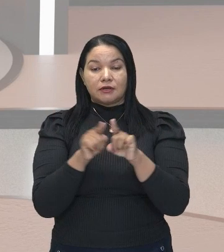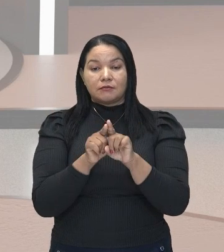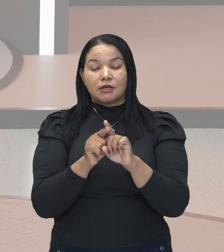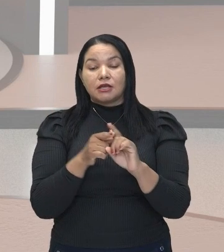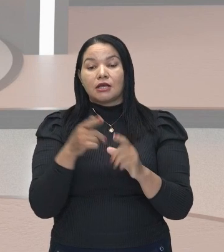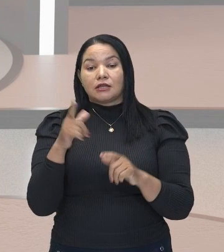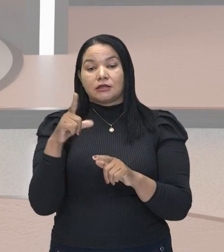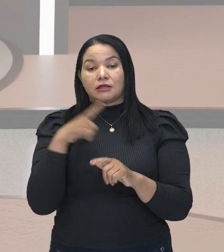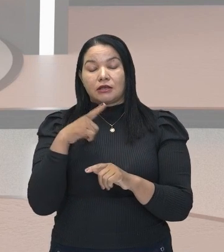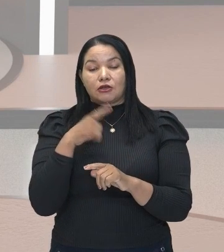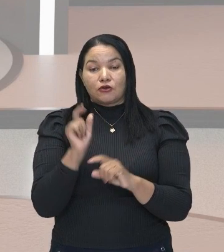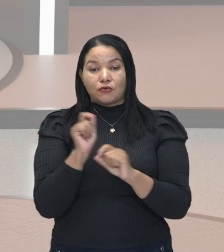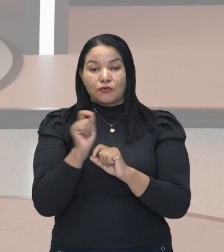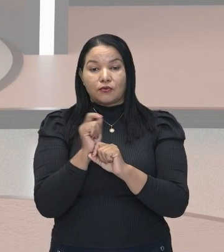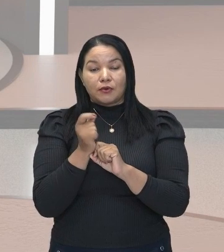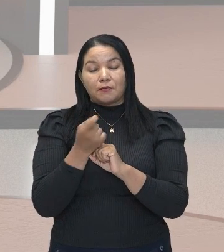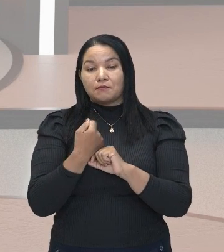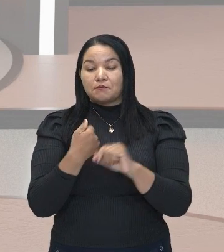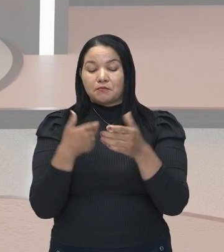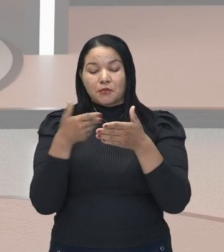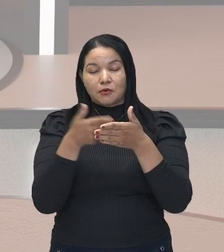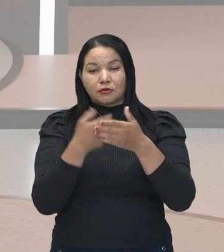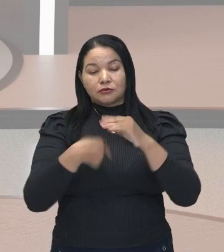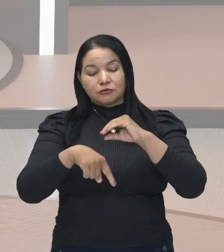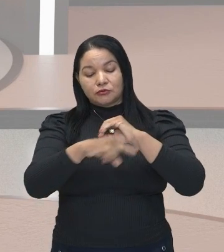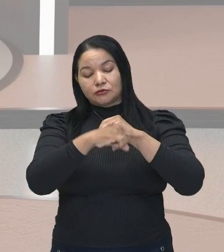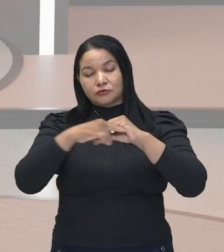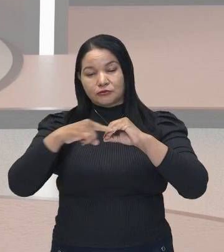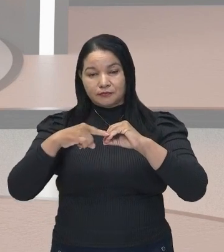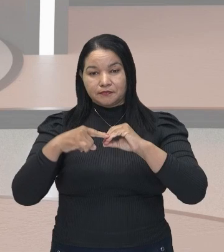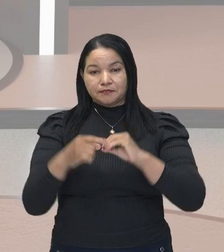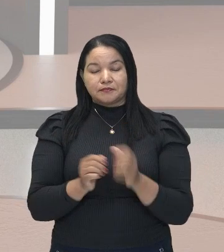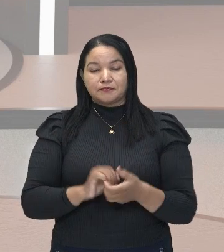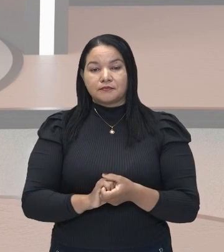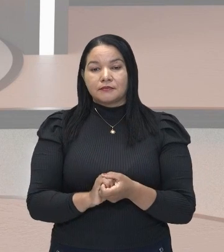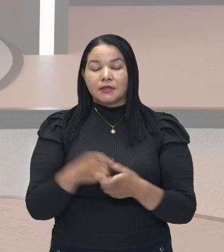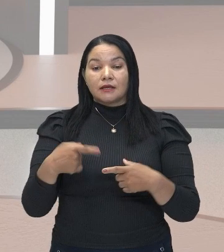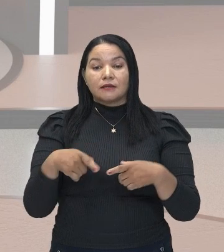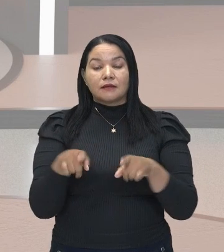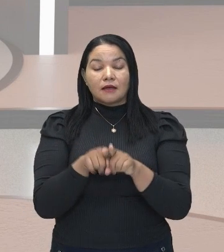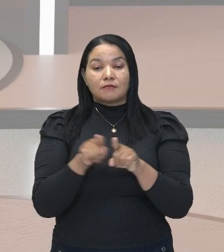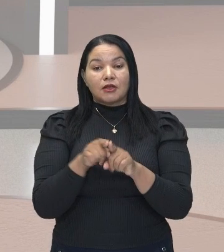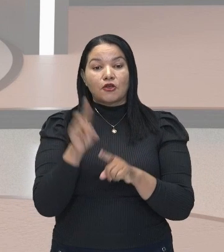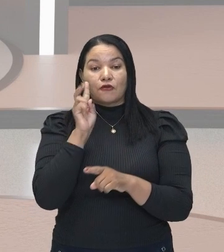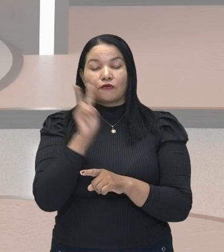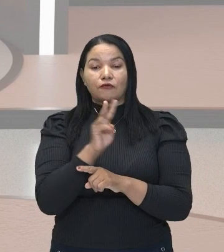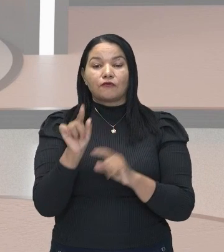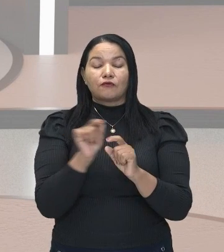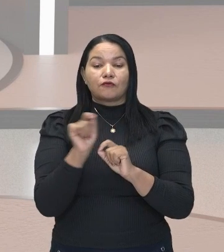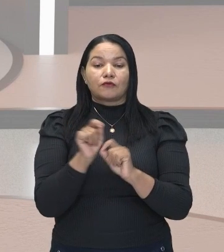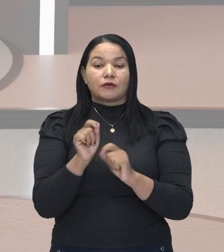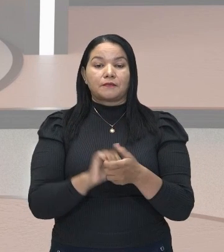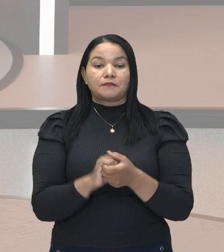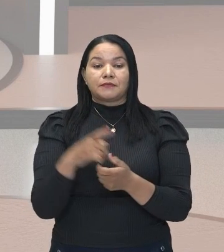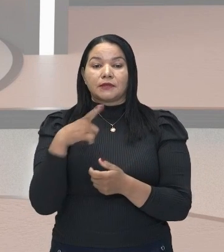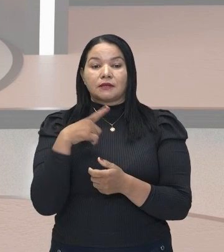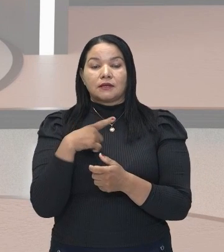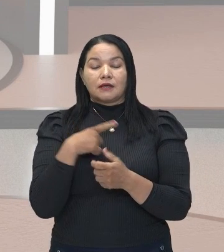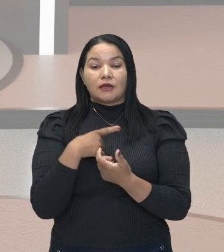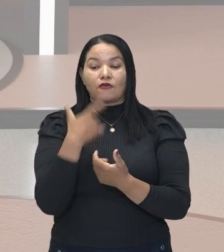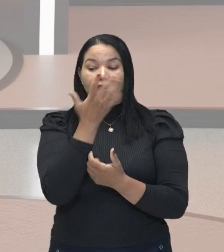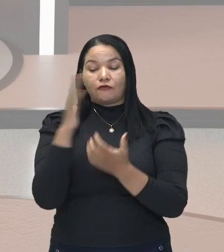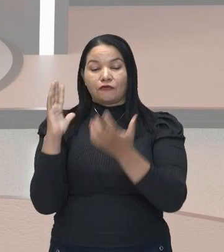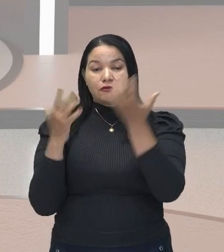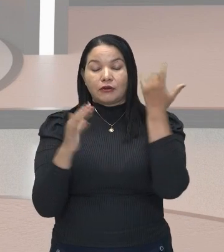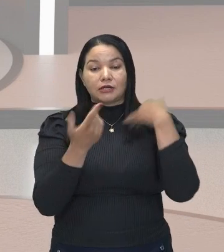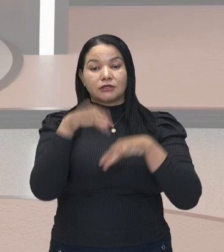redor dessa linha do Equador. Mas, além disso, gente, a gente observa que acaba tendo ali a principal floresta, que